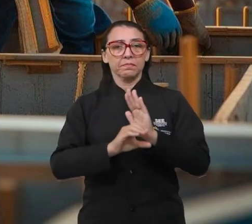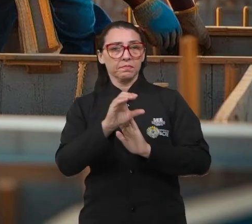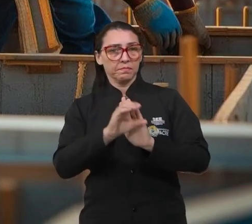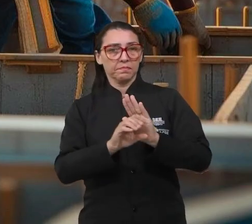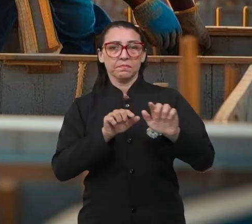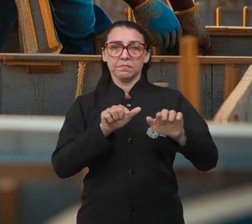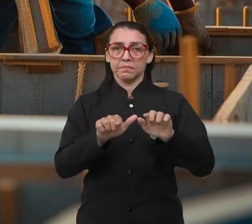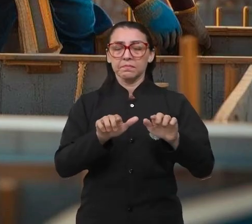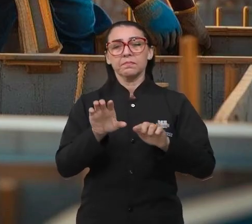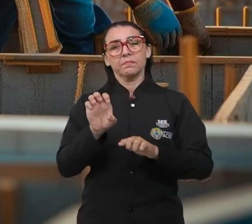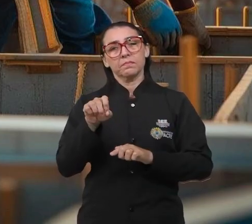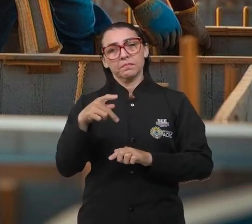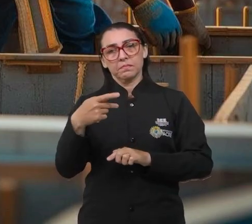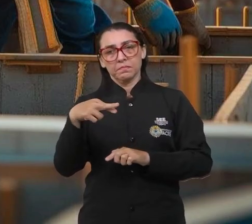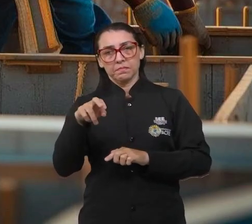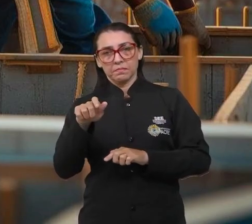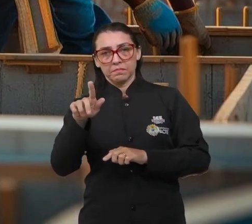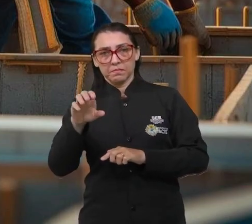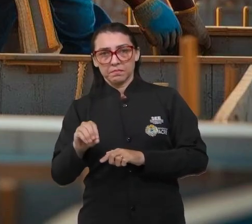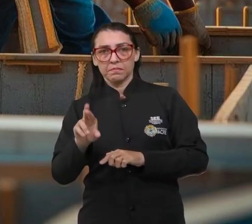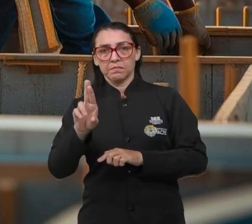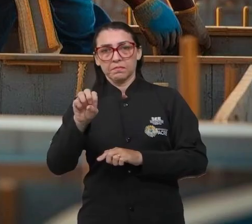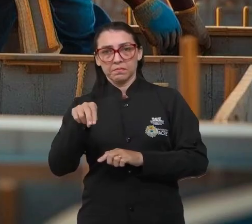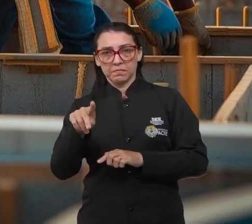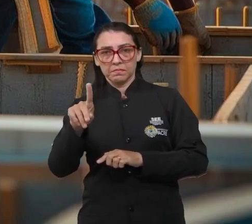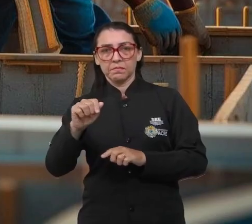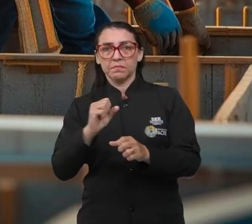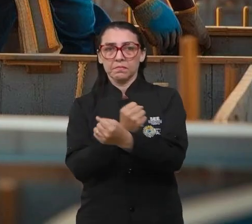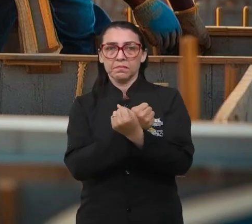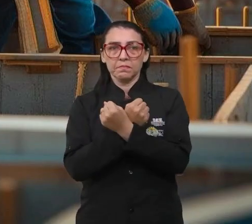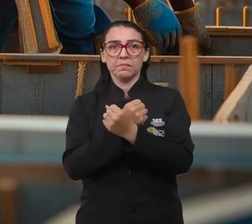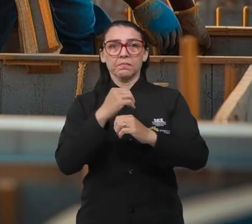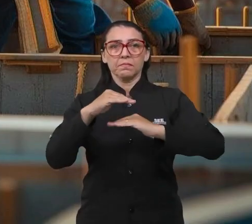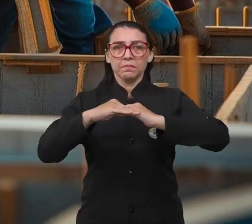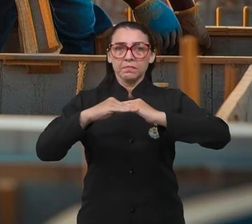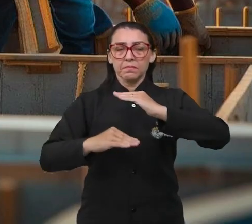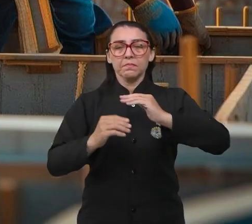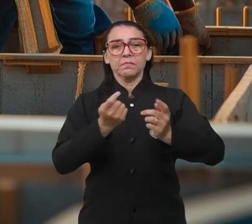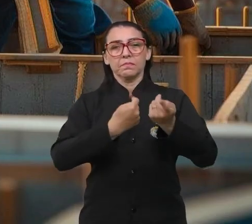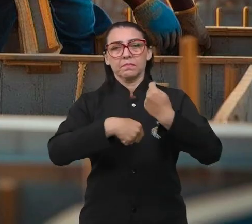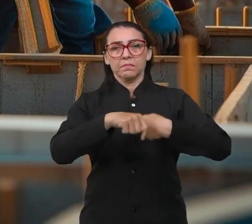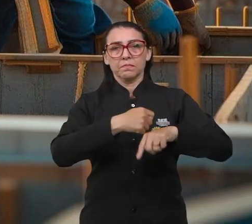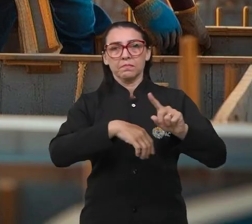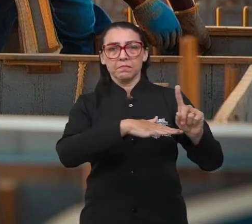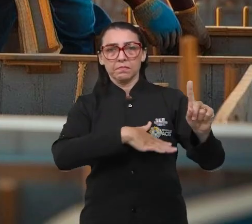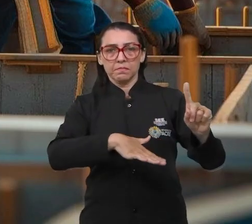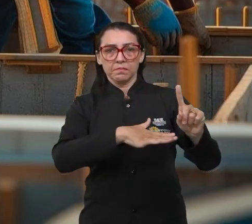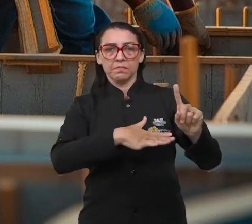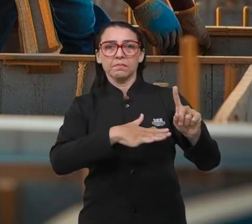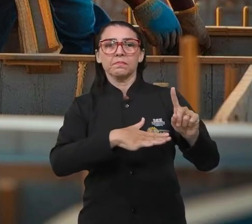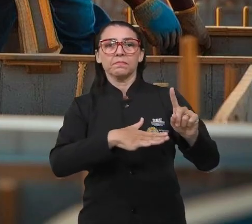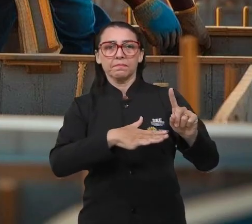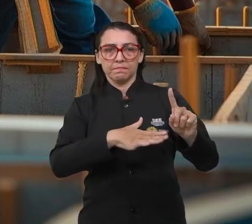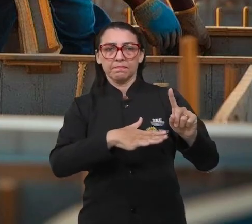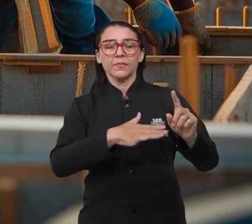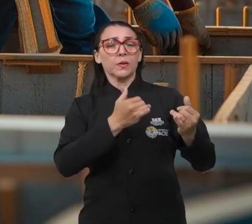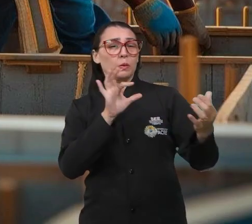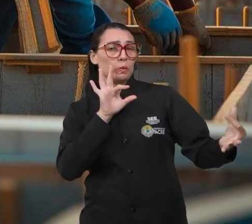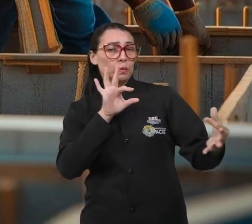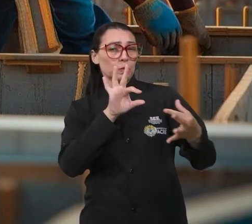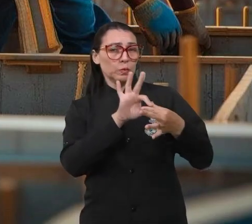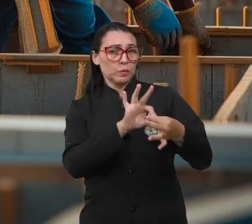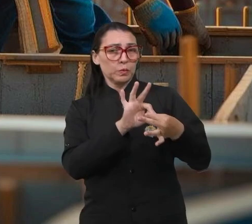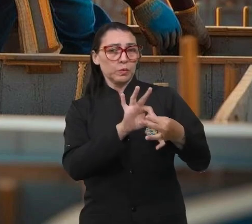de trabalho, emprego, renda, escravidão moderna e desigualdade socioeconômica estão